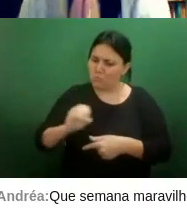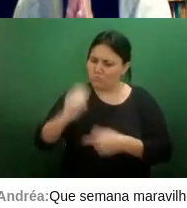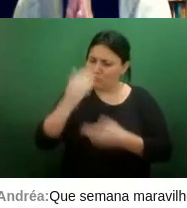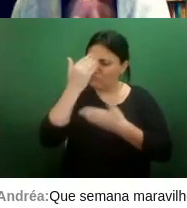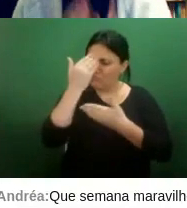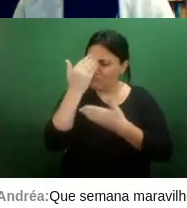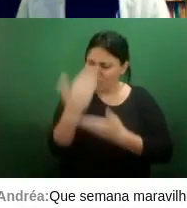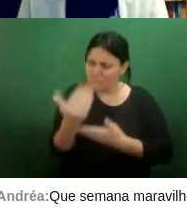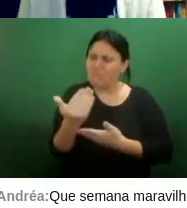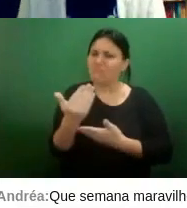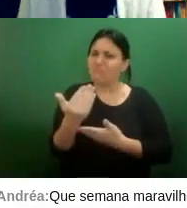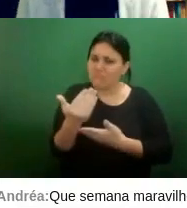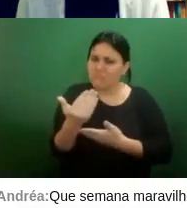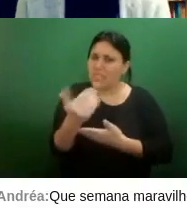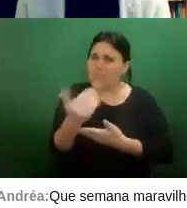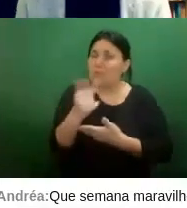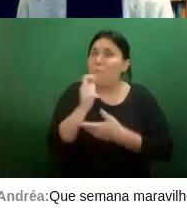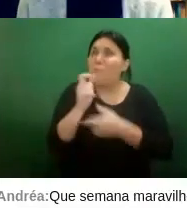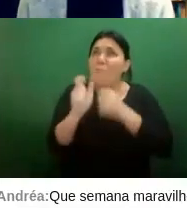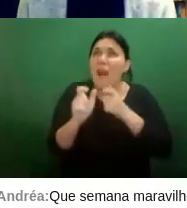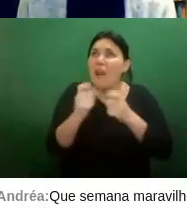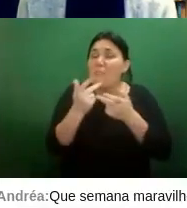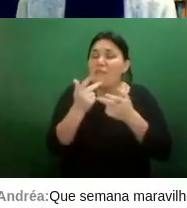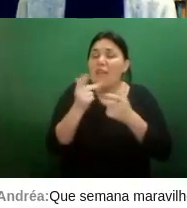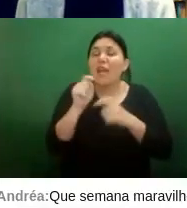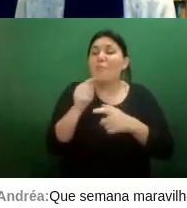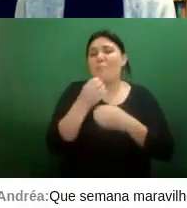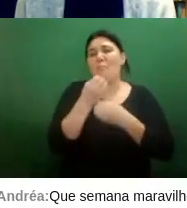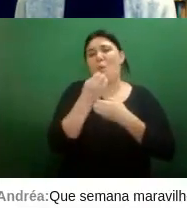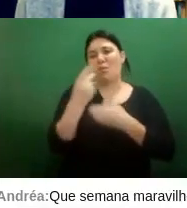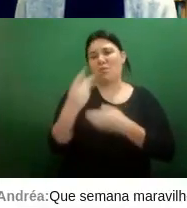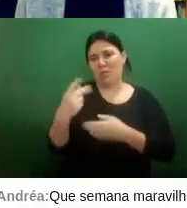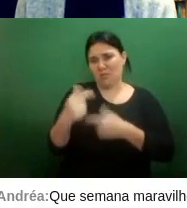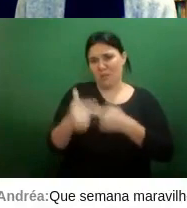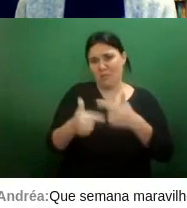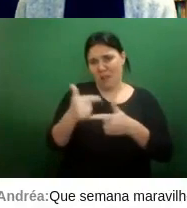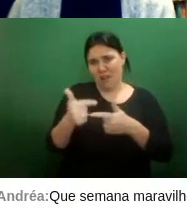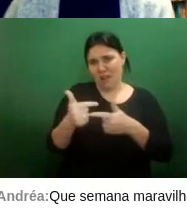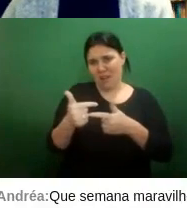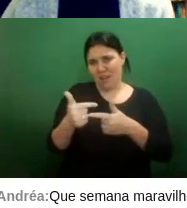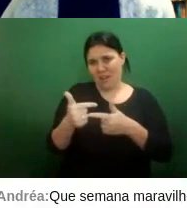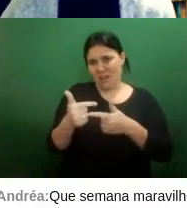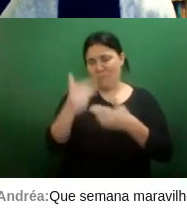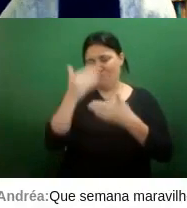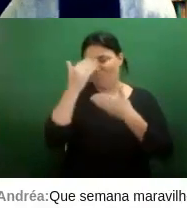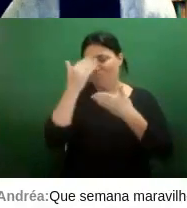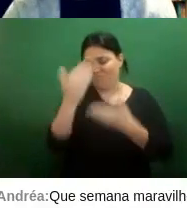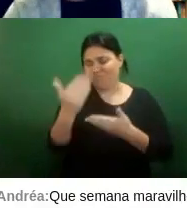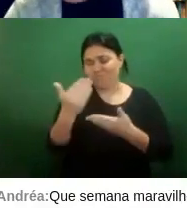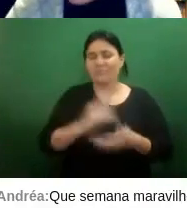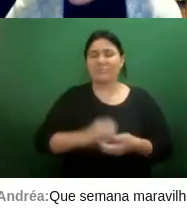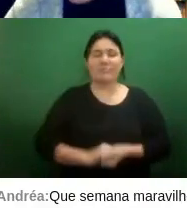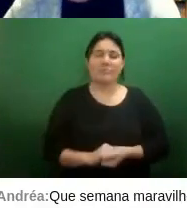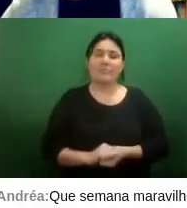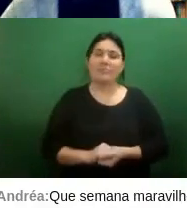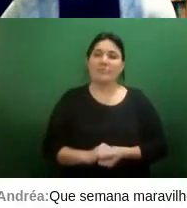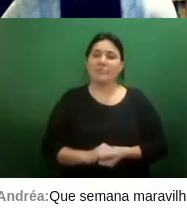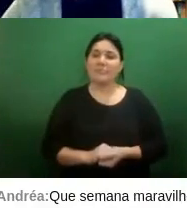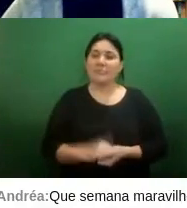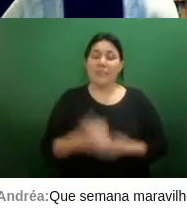ver com palavras, e a gente te agradece imensamente a tua contribuição no nosso seminário, Lívia. Eu quero deixar a